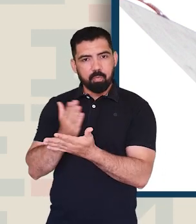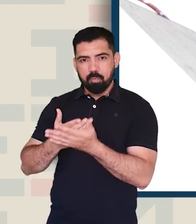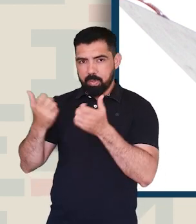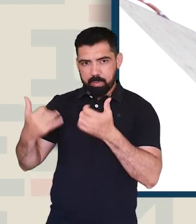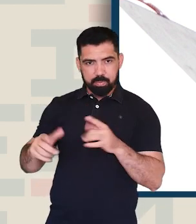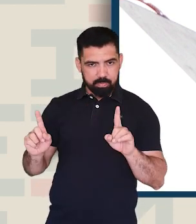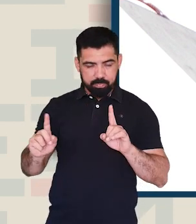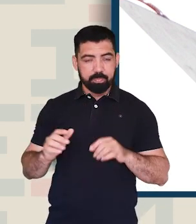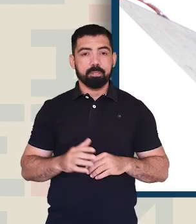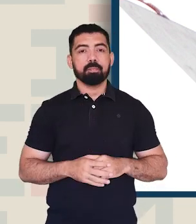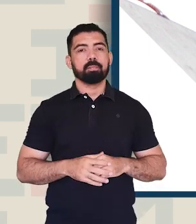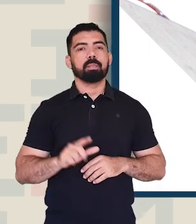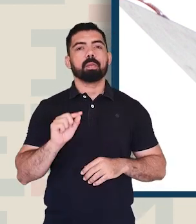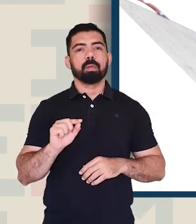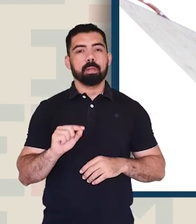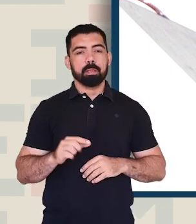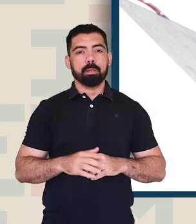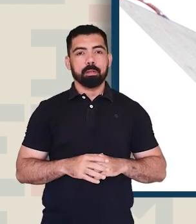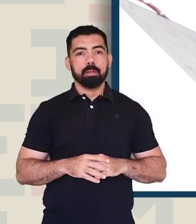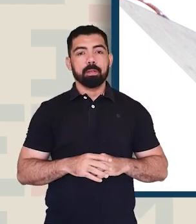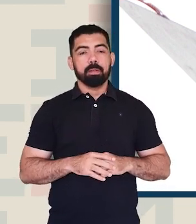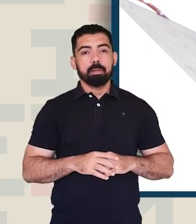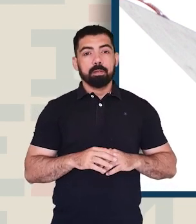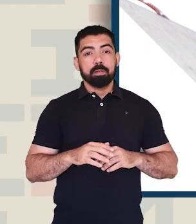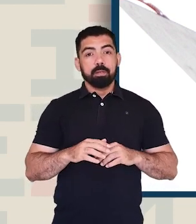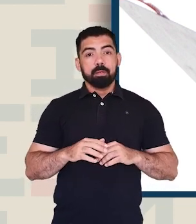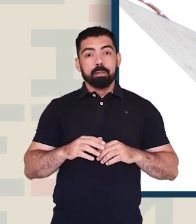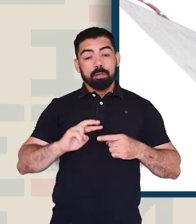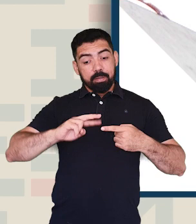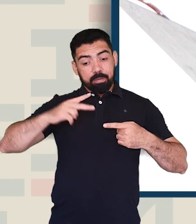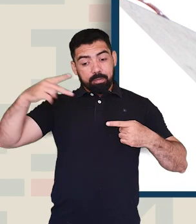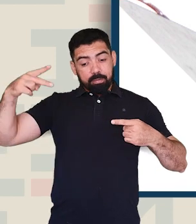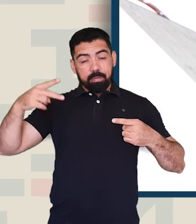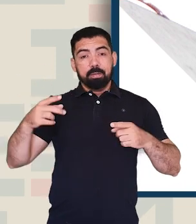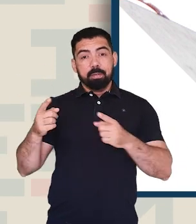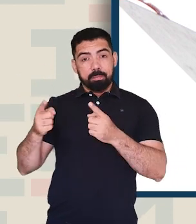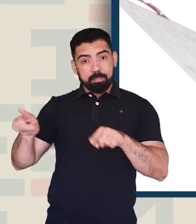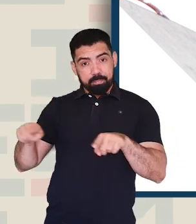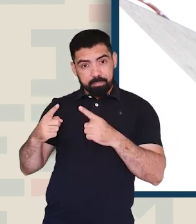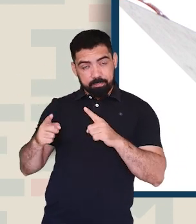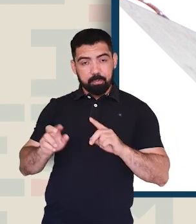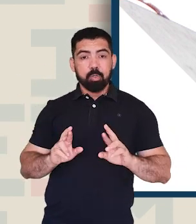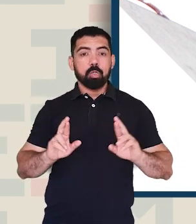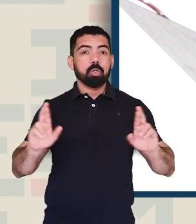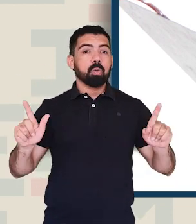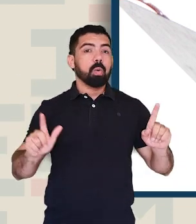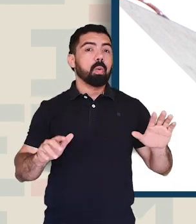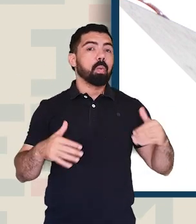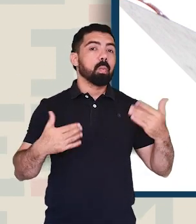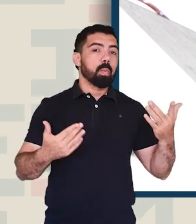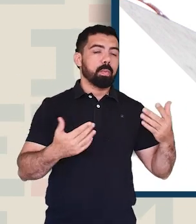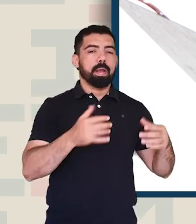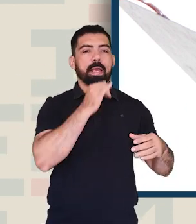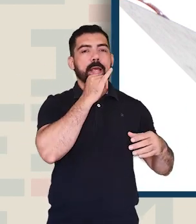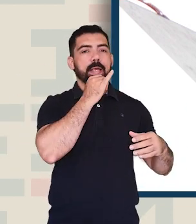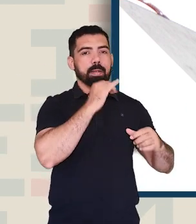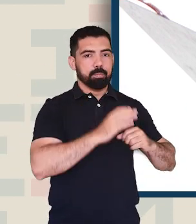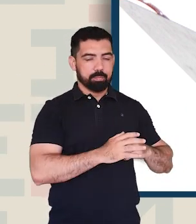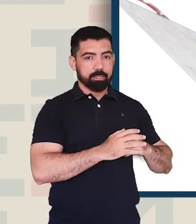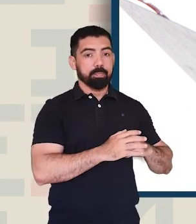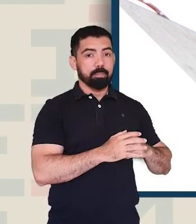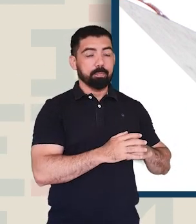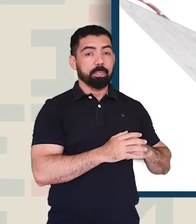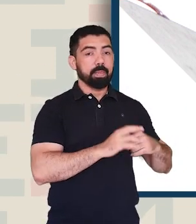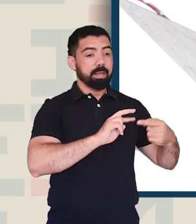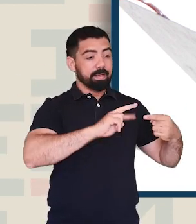é que a escala melódica, a diferença dela para a escala maior é só de uma nota. Por exemplo, vou fazer